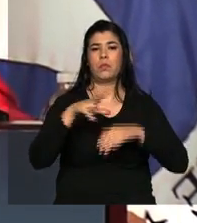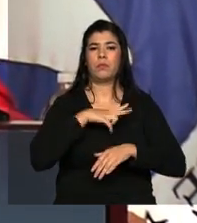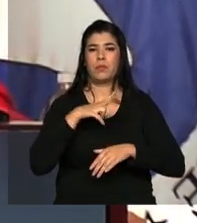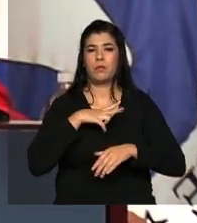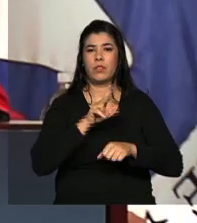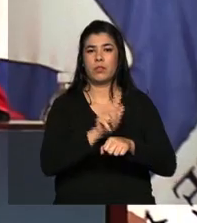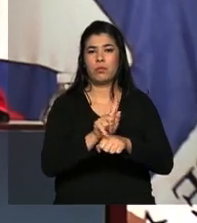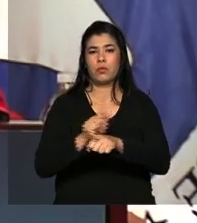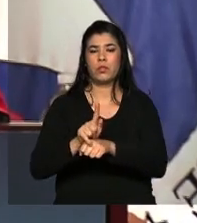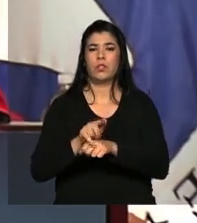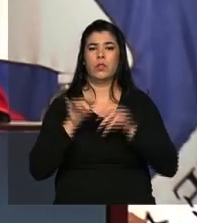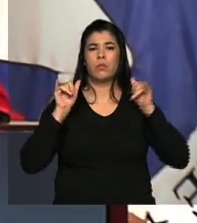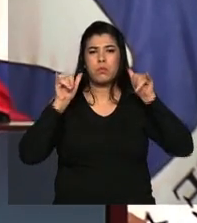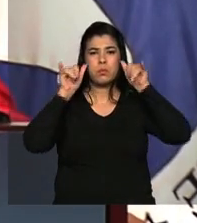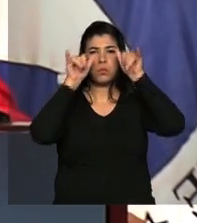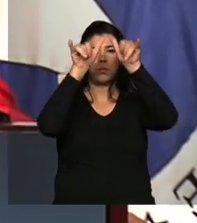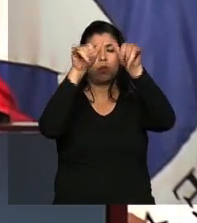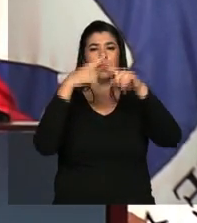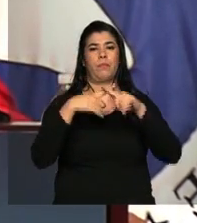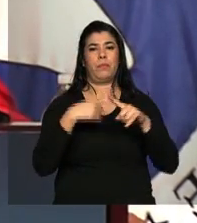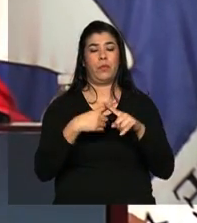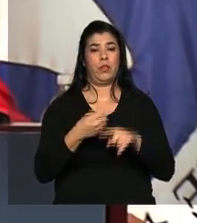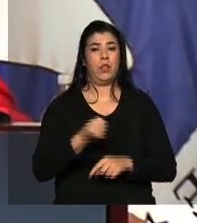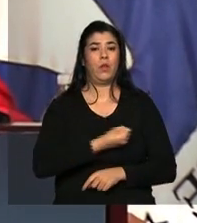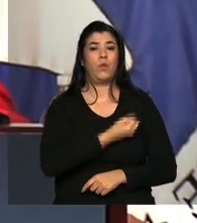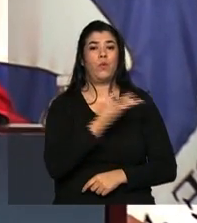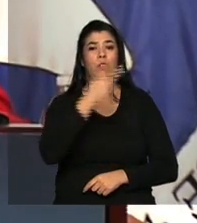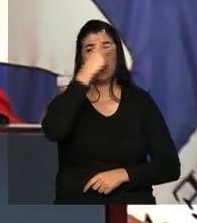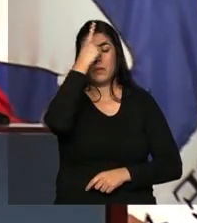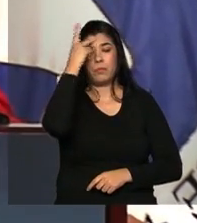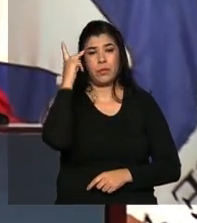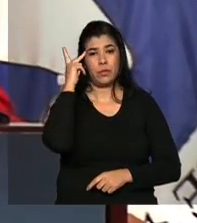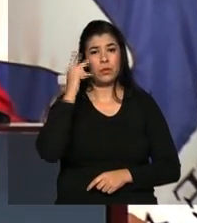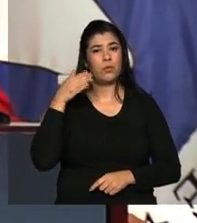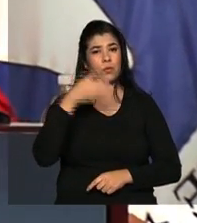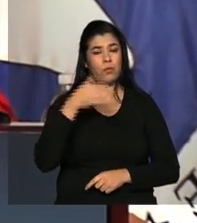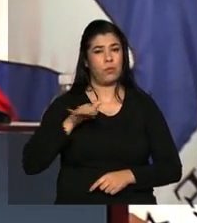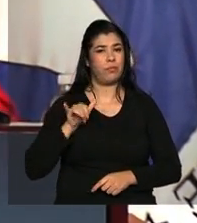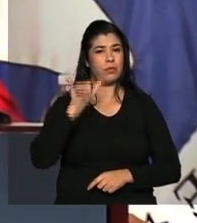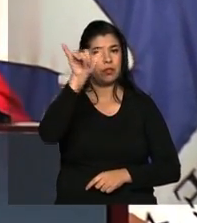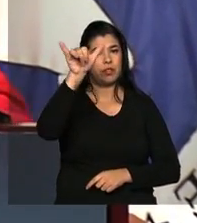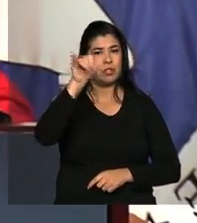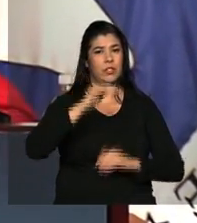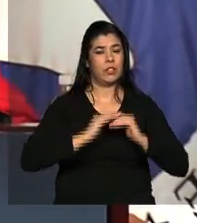domésticos tem crescido a taxas acima de 7% ao ano.